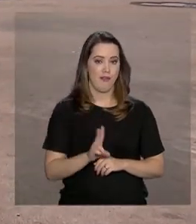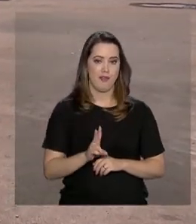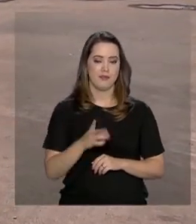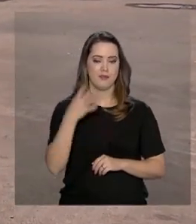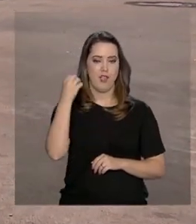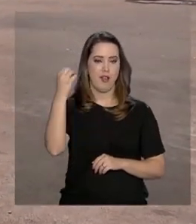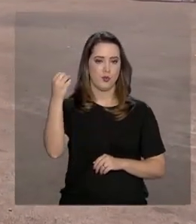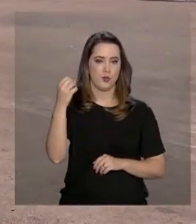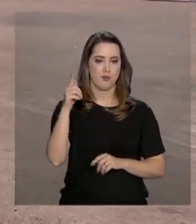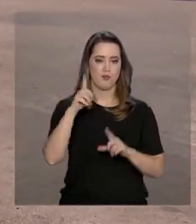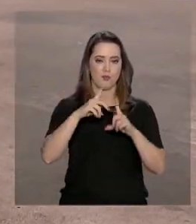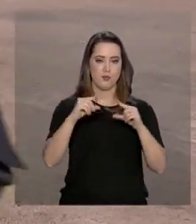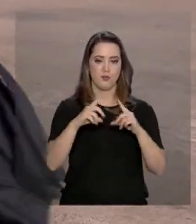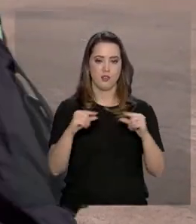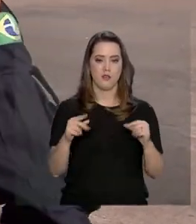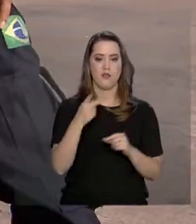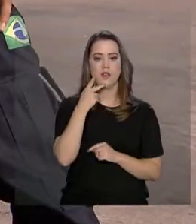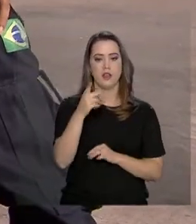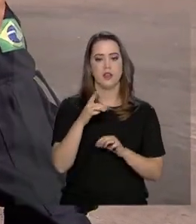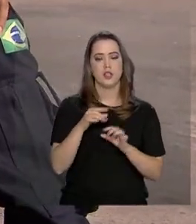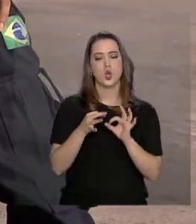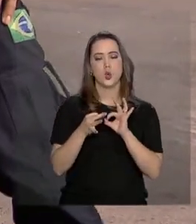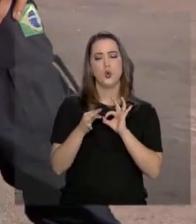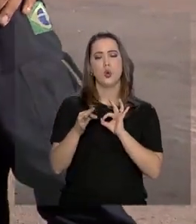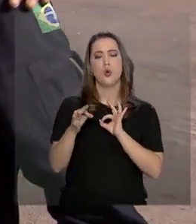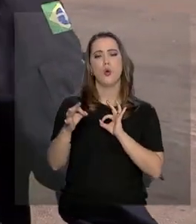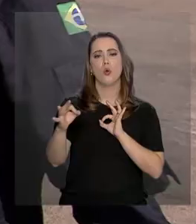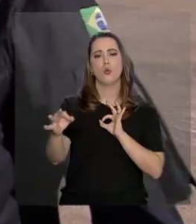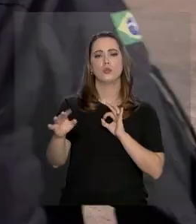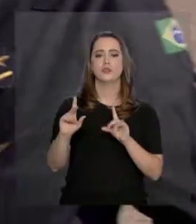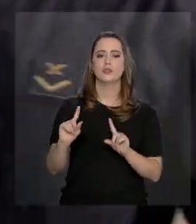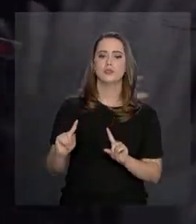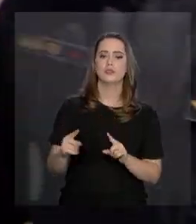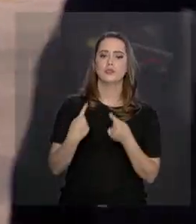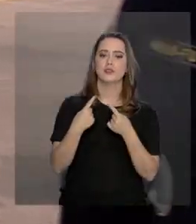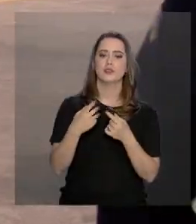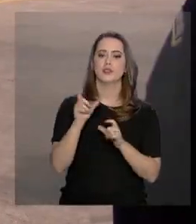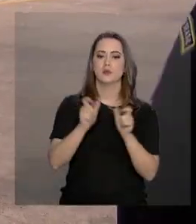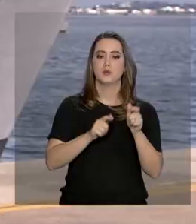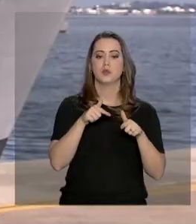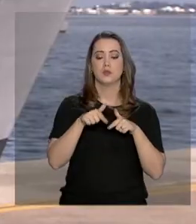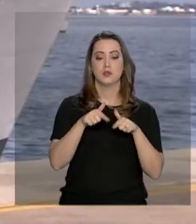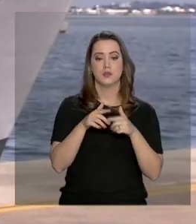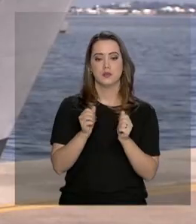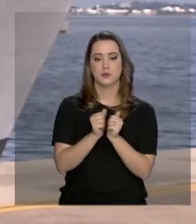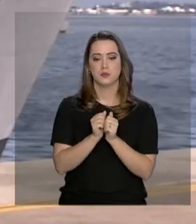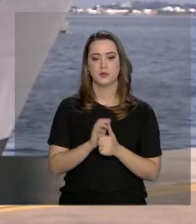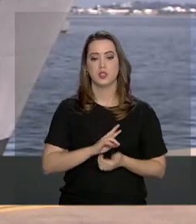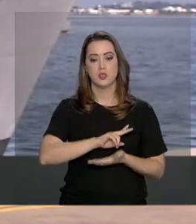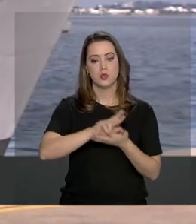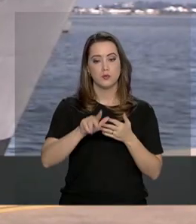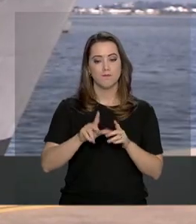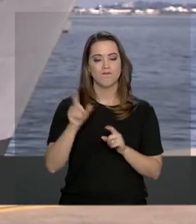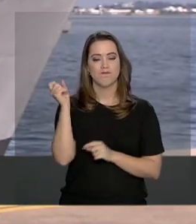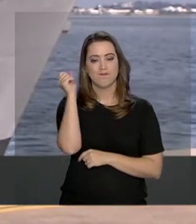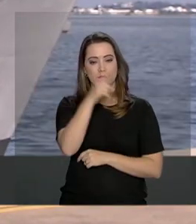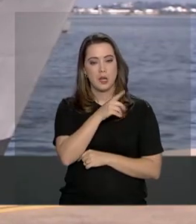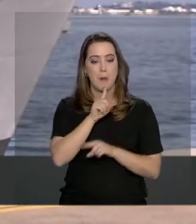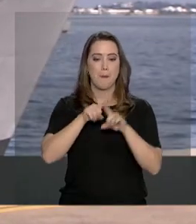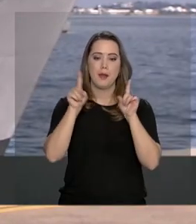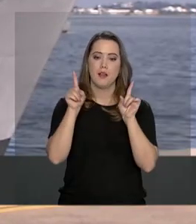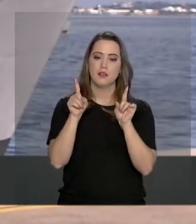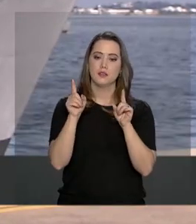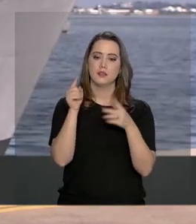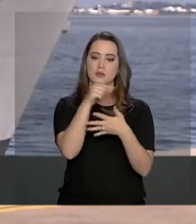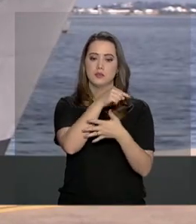Líbano. Ele conta que uma viagem longa como essa é desafiadora aos tripulantes. São inúmeras dificuldades, mas